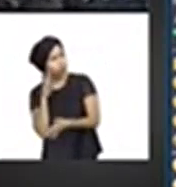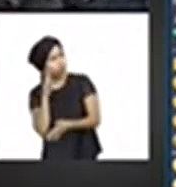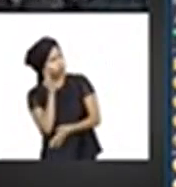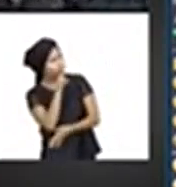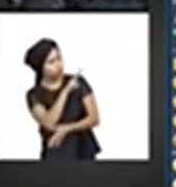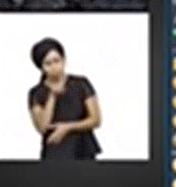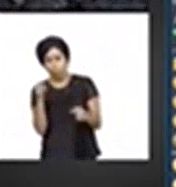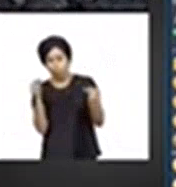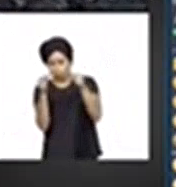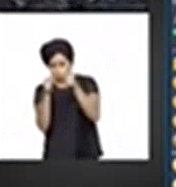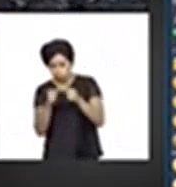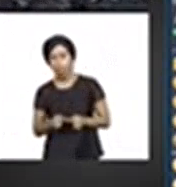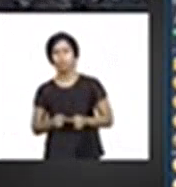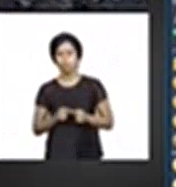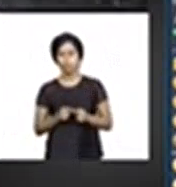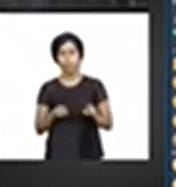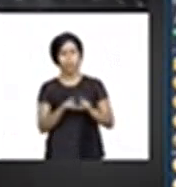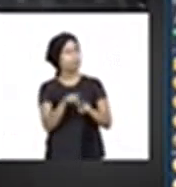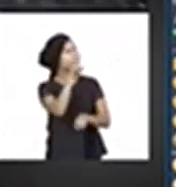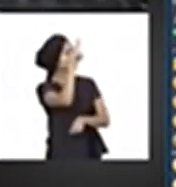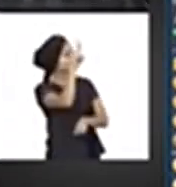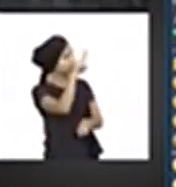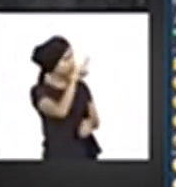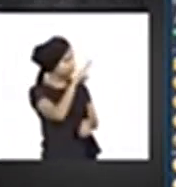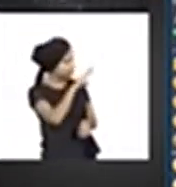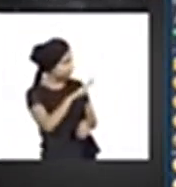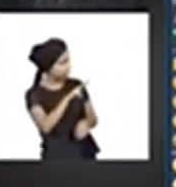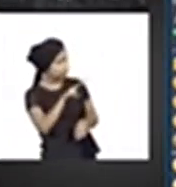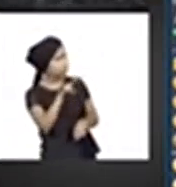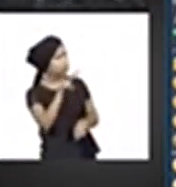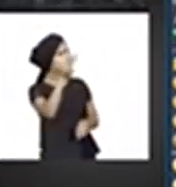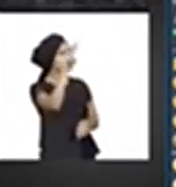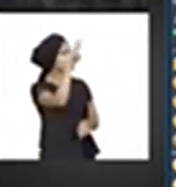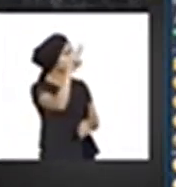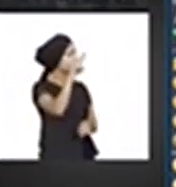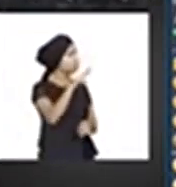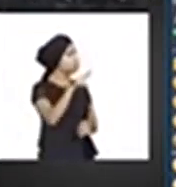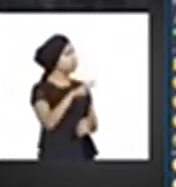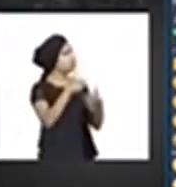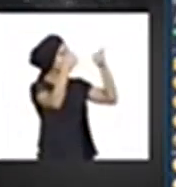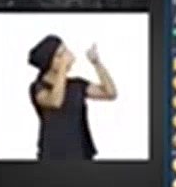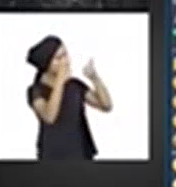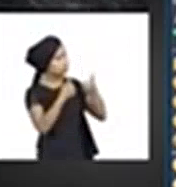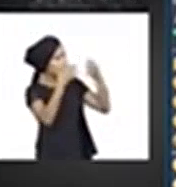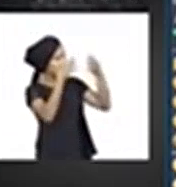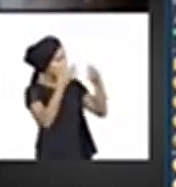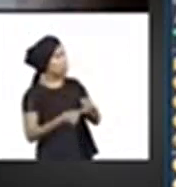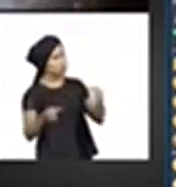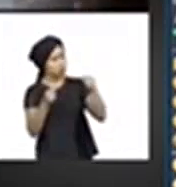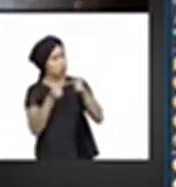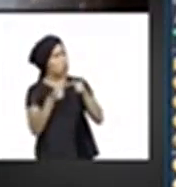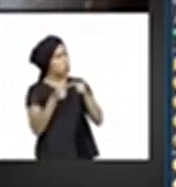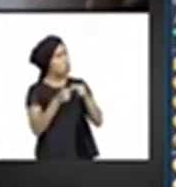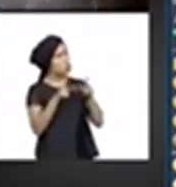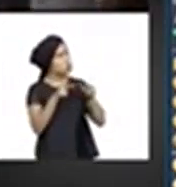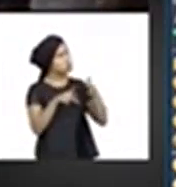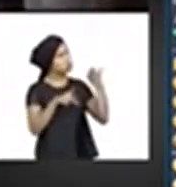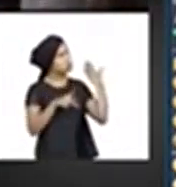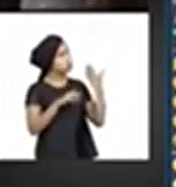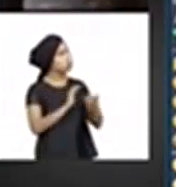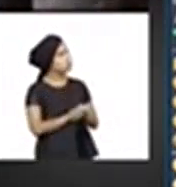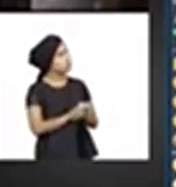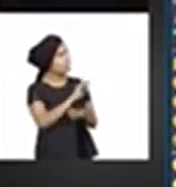importantíssimo inspecionar a face a ser perfurada para verificar se não ficou algum fogo falhado da detonação anterior, o que pode causar